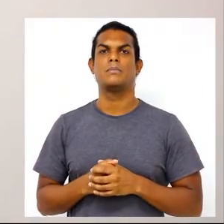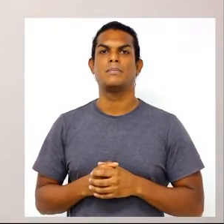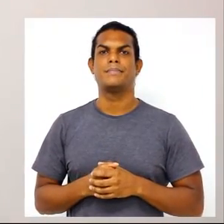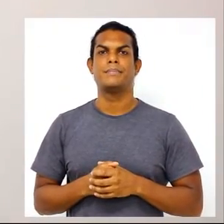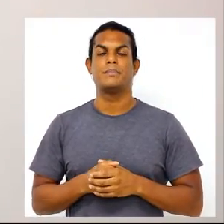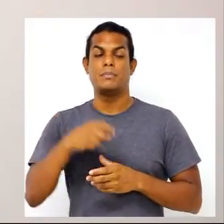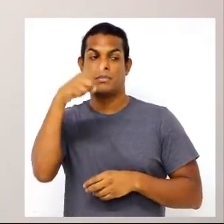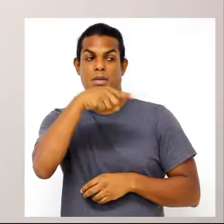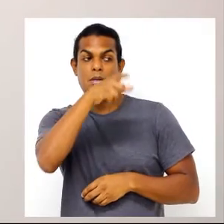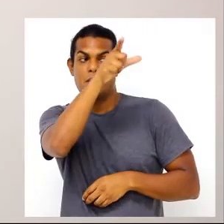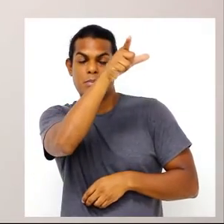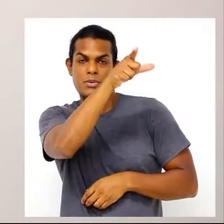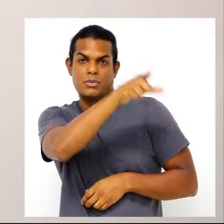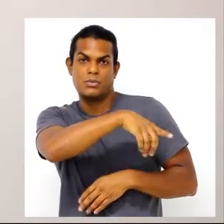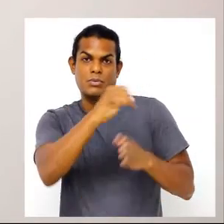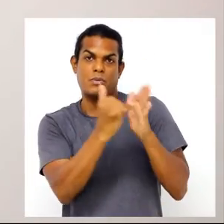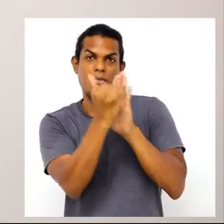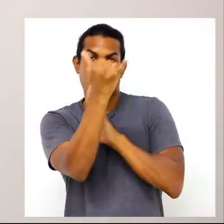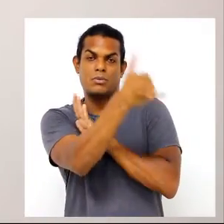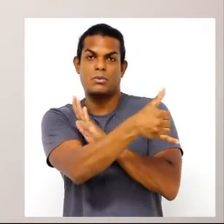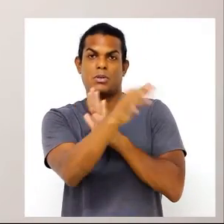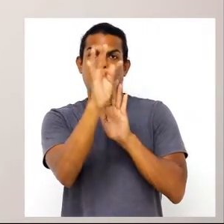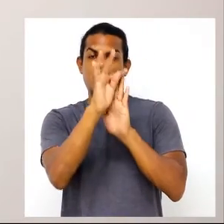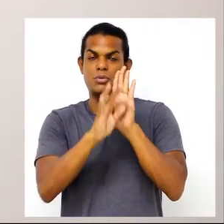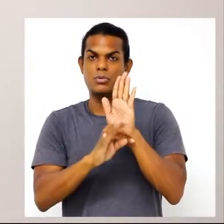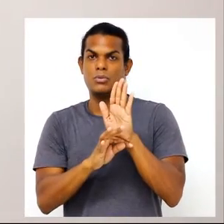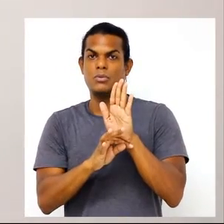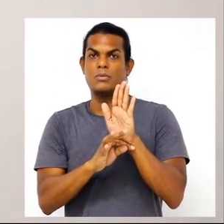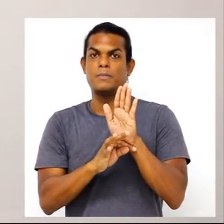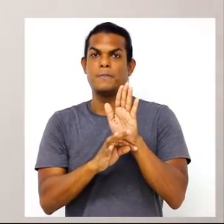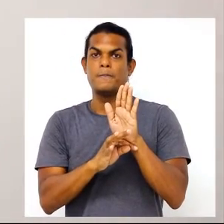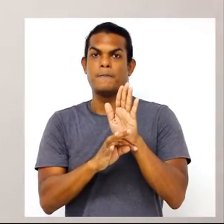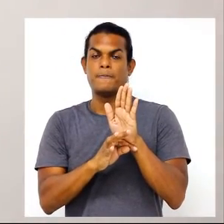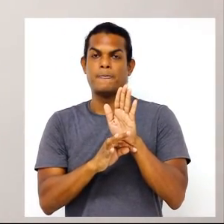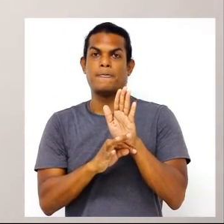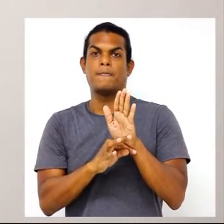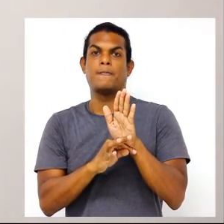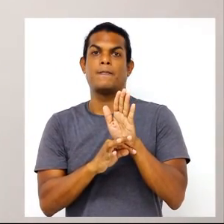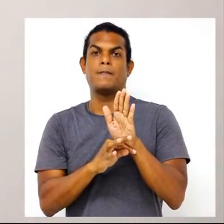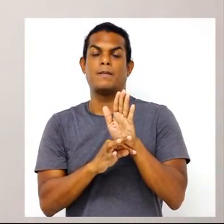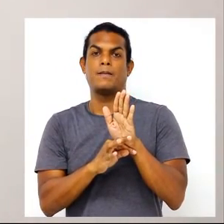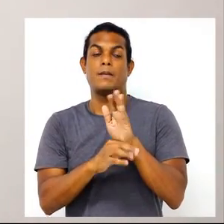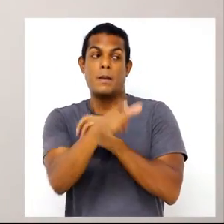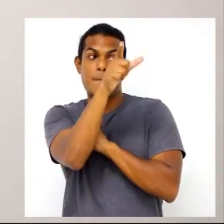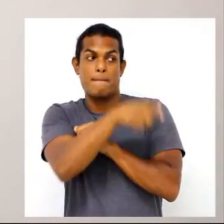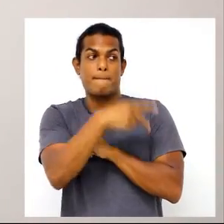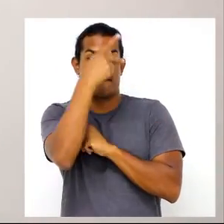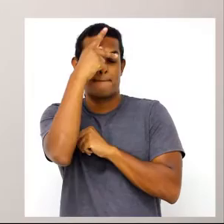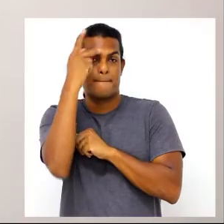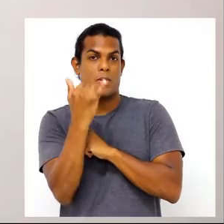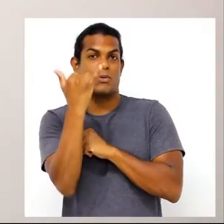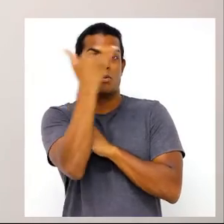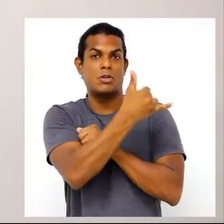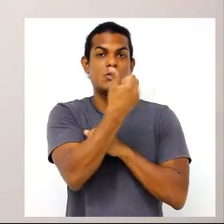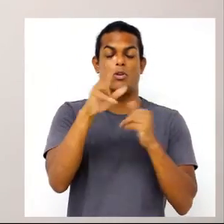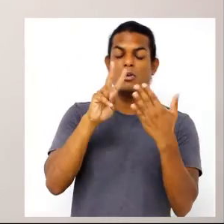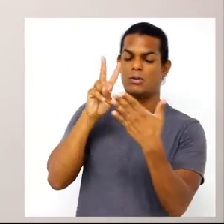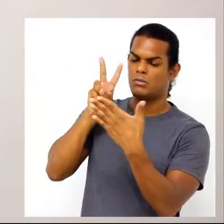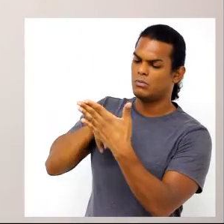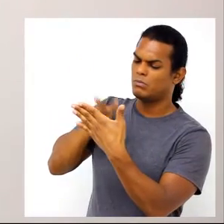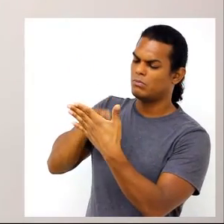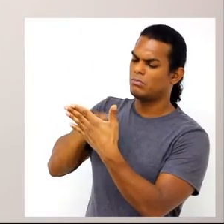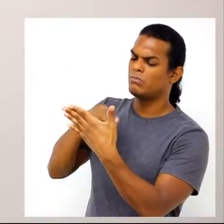que o meu leitor, que é a parte mais importante do meu texto, né, para quem eu vou me dirigir, ele